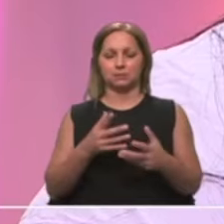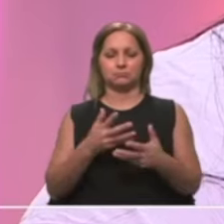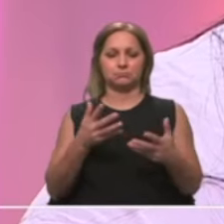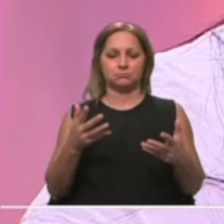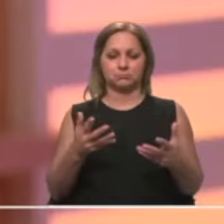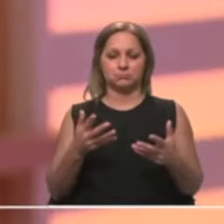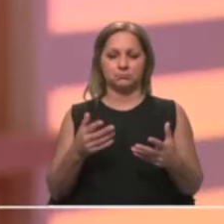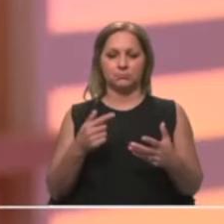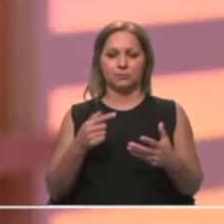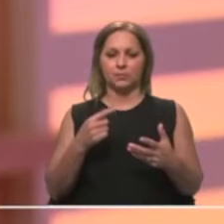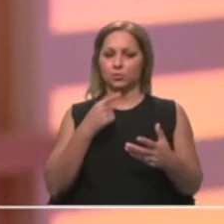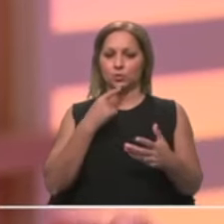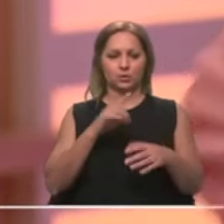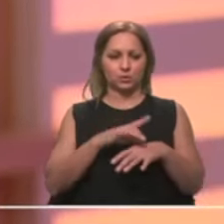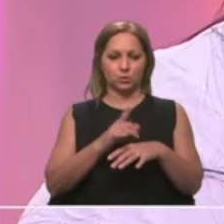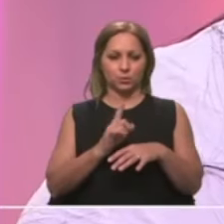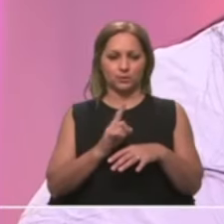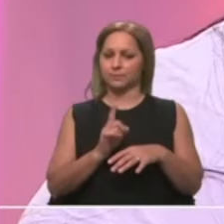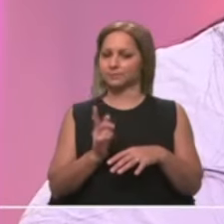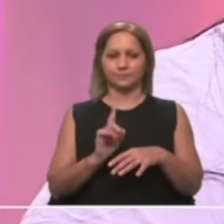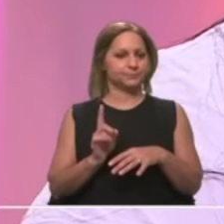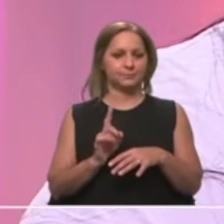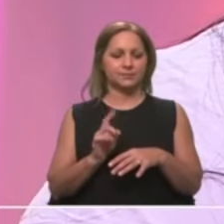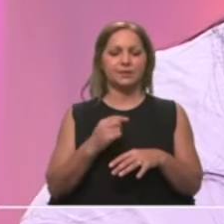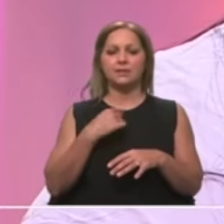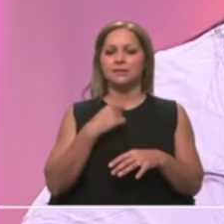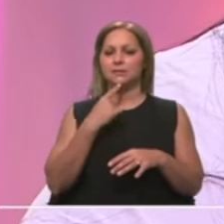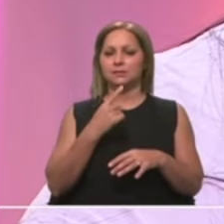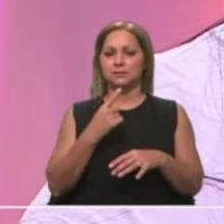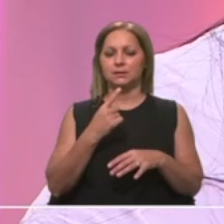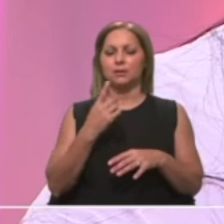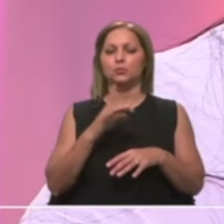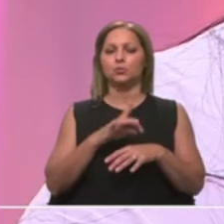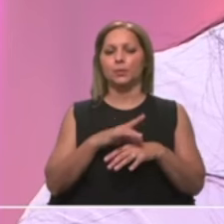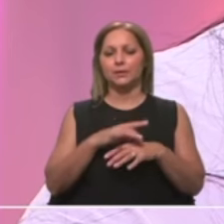um... Espera, mas não, aí não lhe dão diagnóstico ainda, não é? Não, não. Fala-me de uma doença